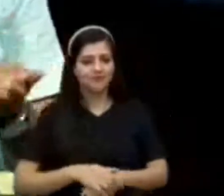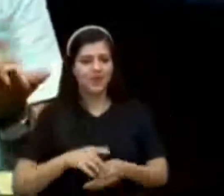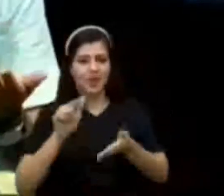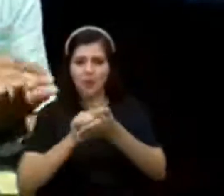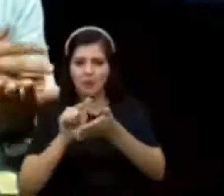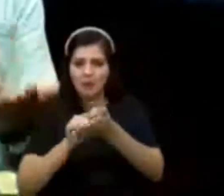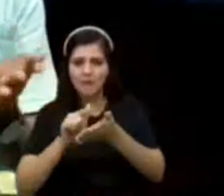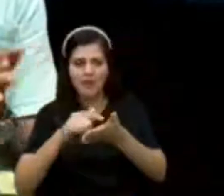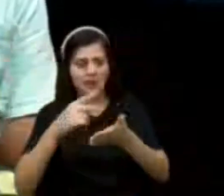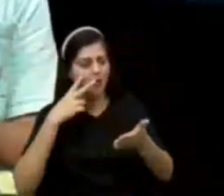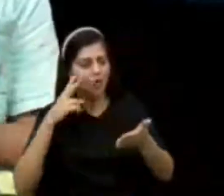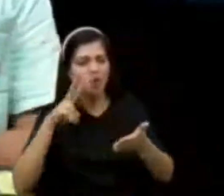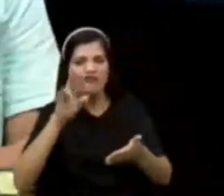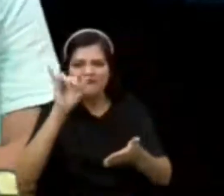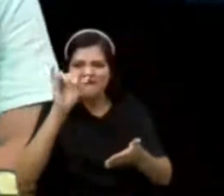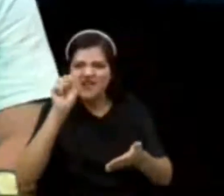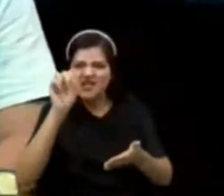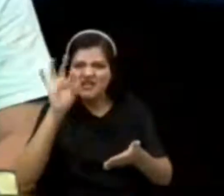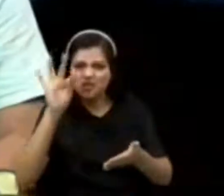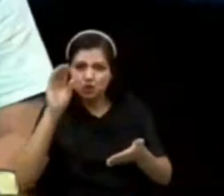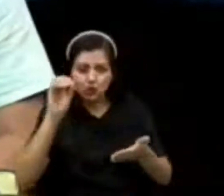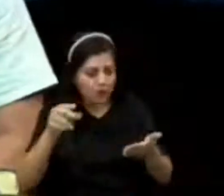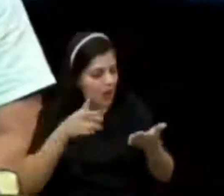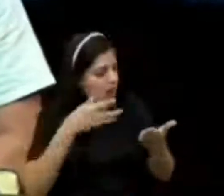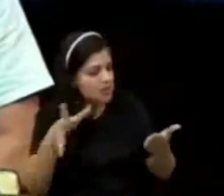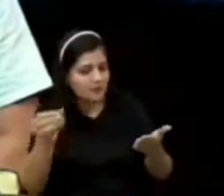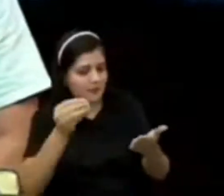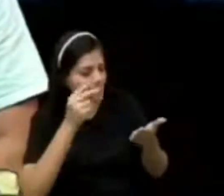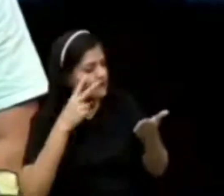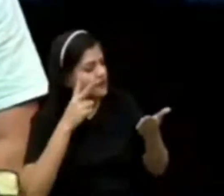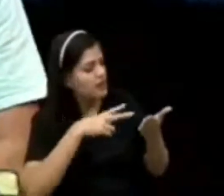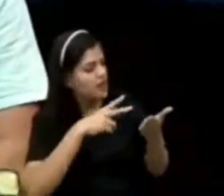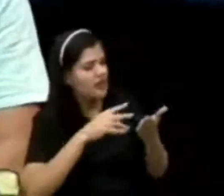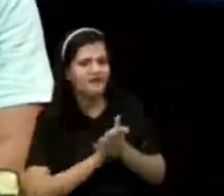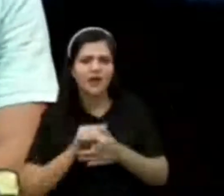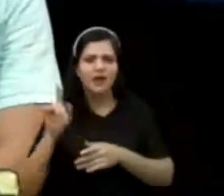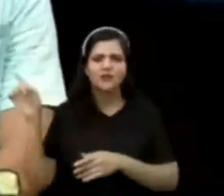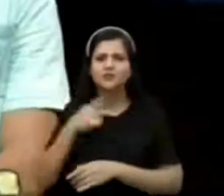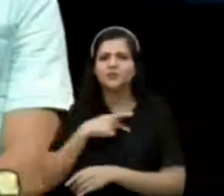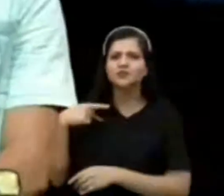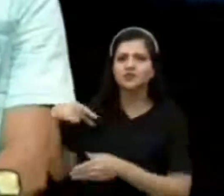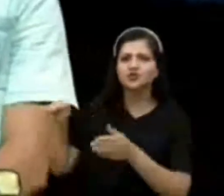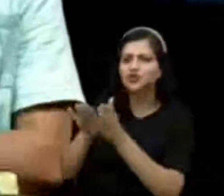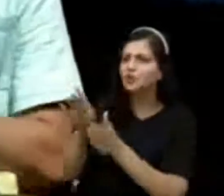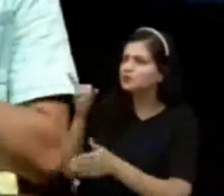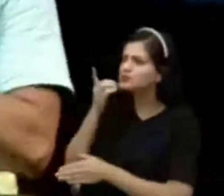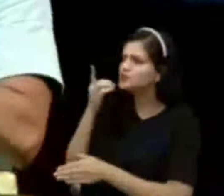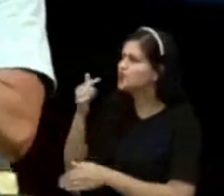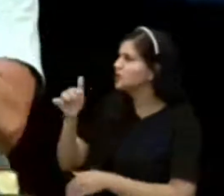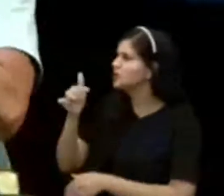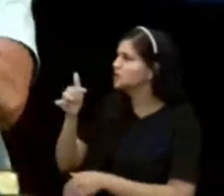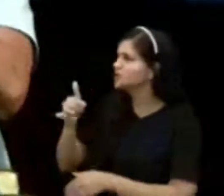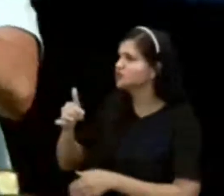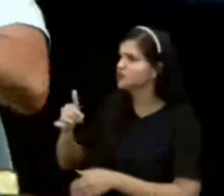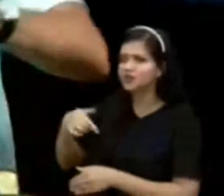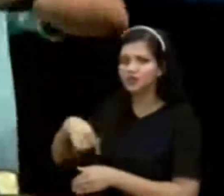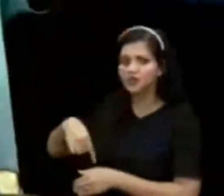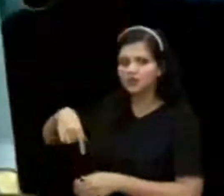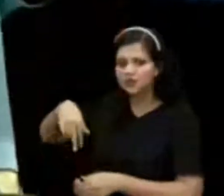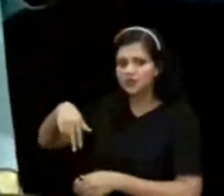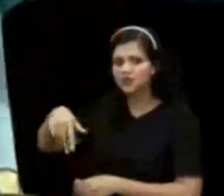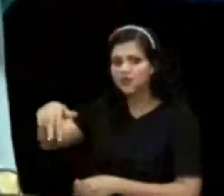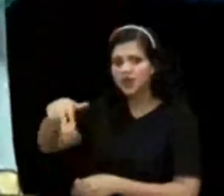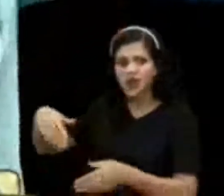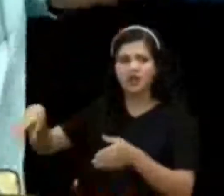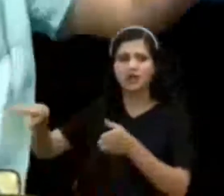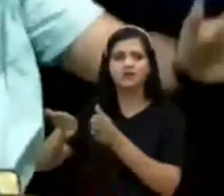visto e olhava e tal. Mano, cheguei lá um dia, não tinha guarda. A gente ia assim, tipo uns boi, levado, né? Chegou